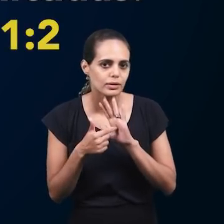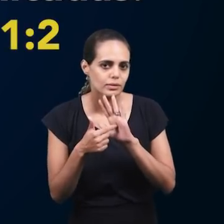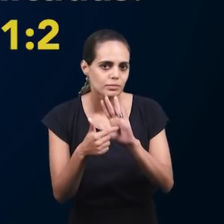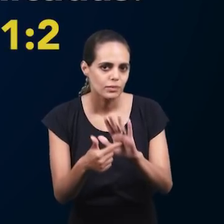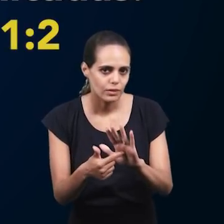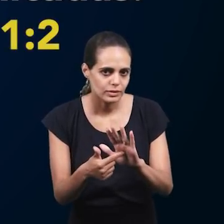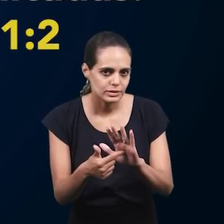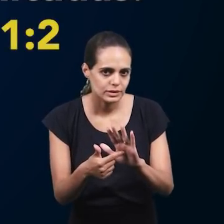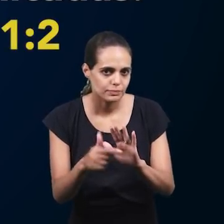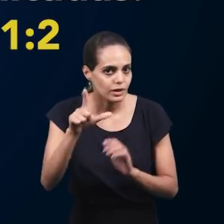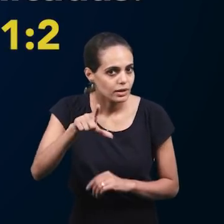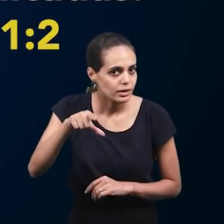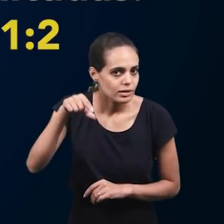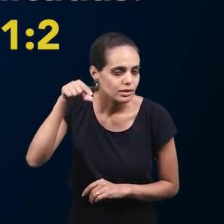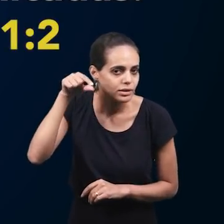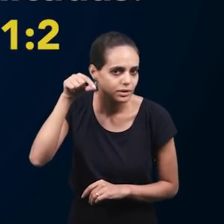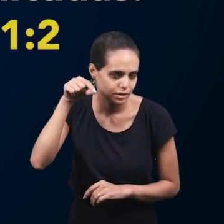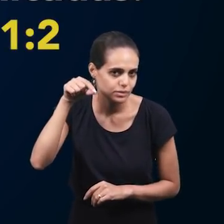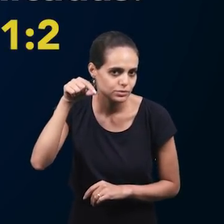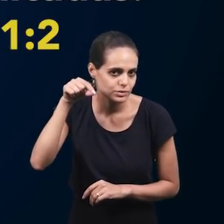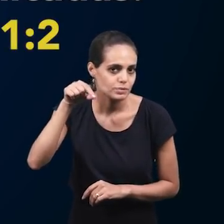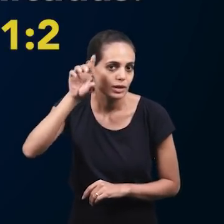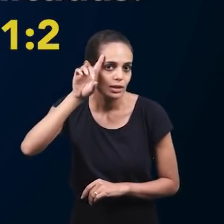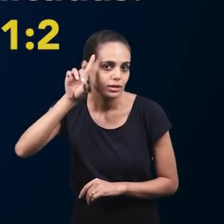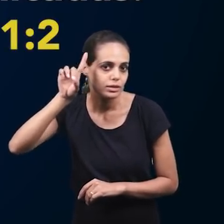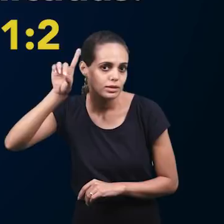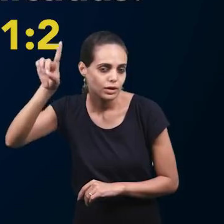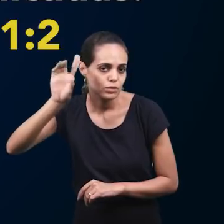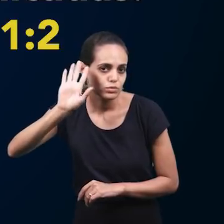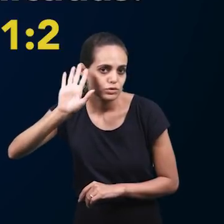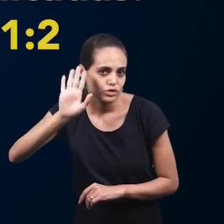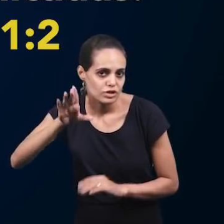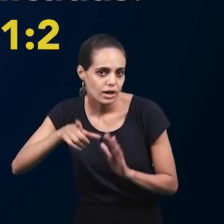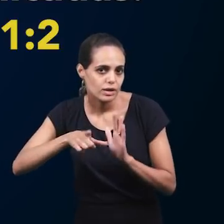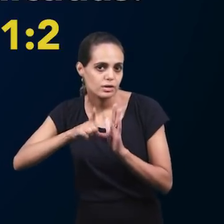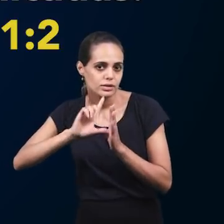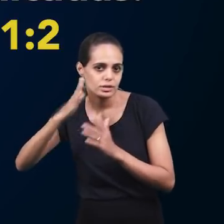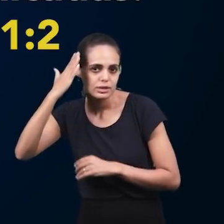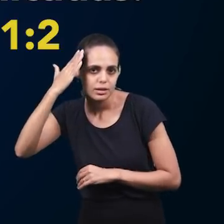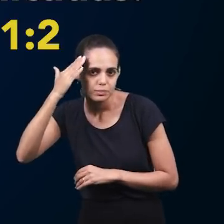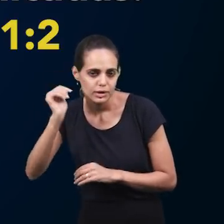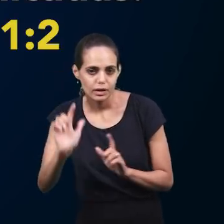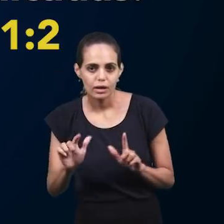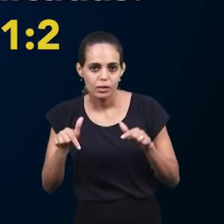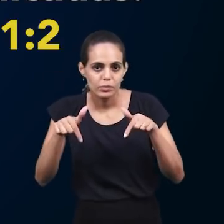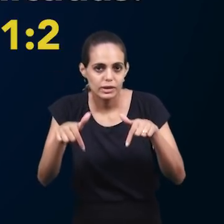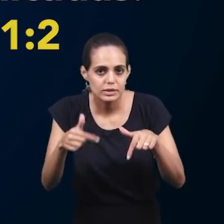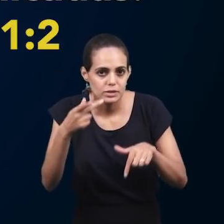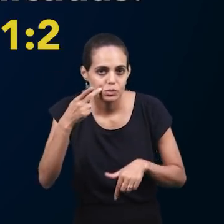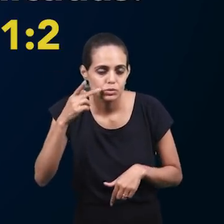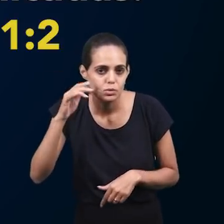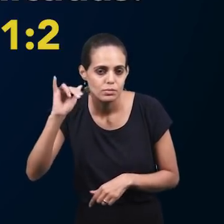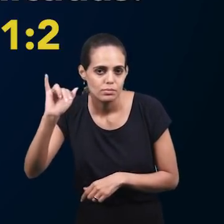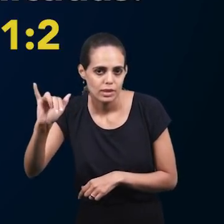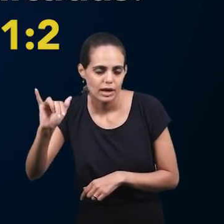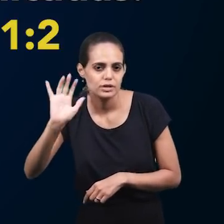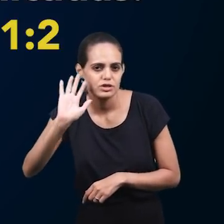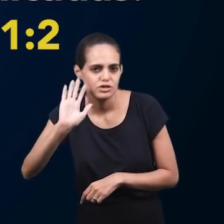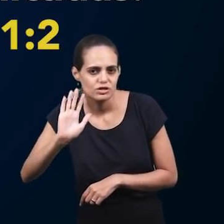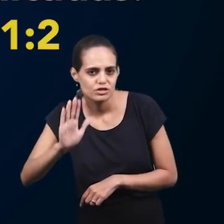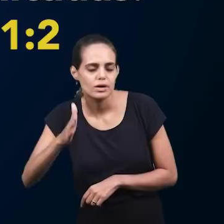eleitos segundo a presciência de Deus Pai. Aqui nós vemos a operação do Pai, porque nós fomos eleitos por Deus